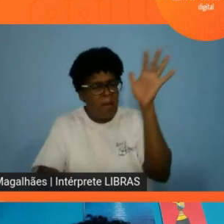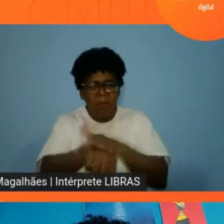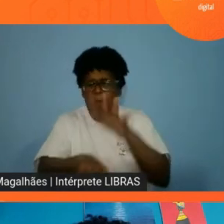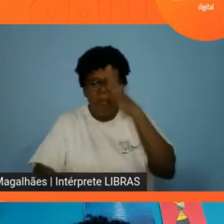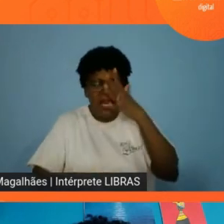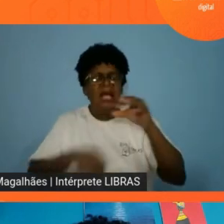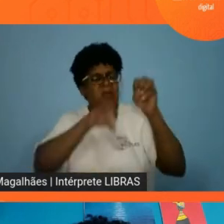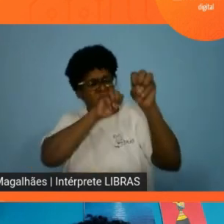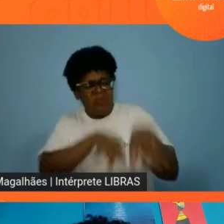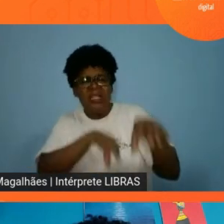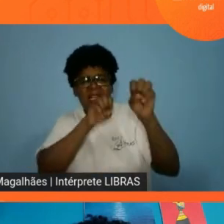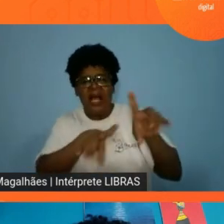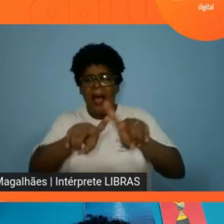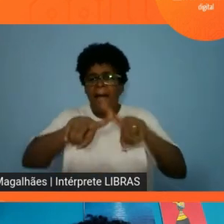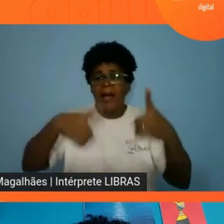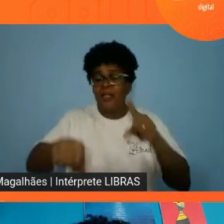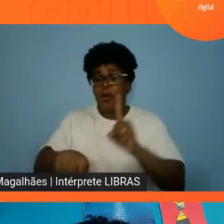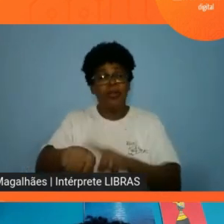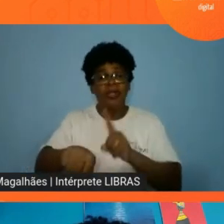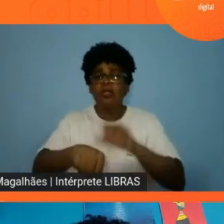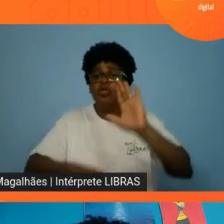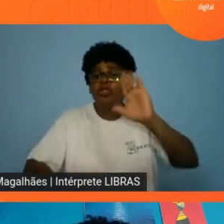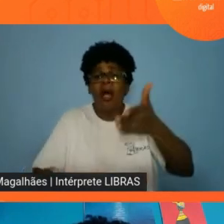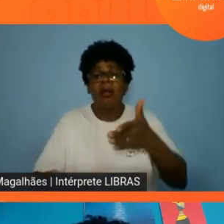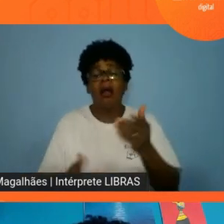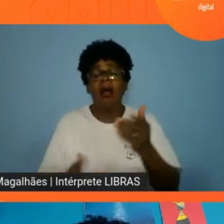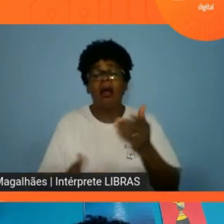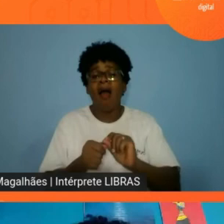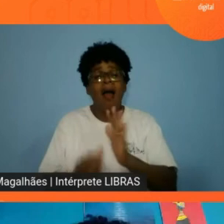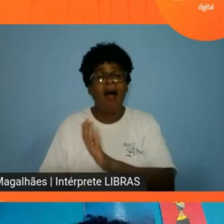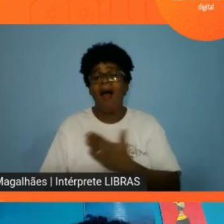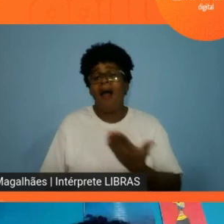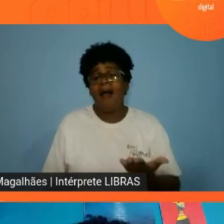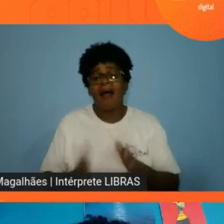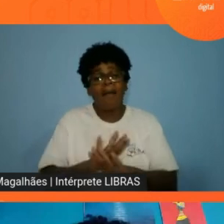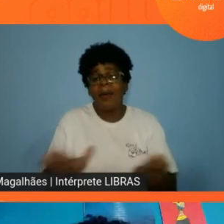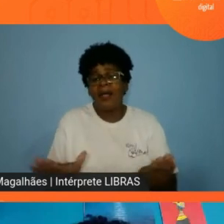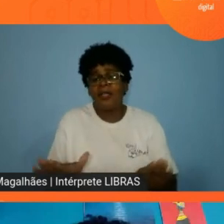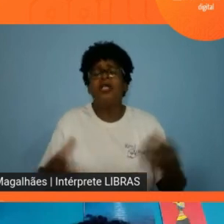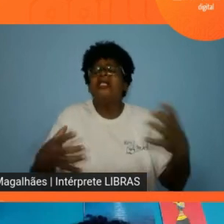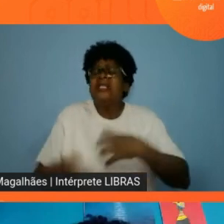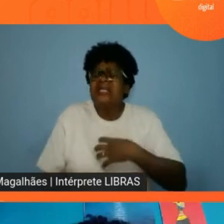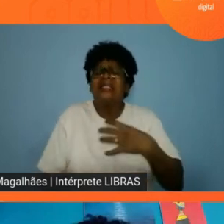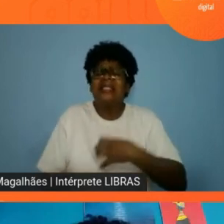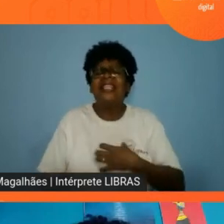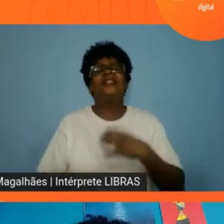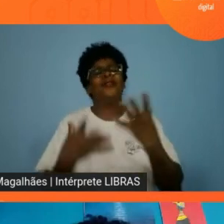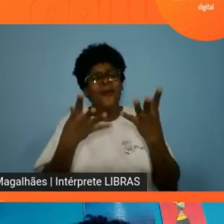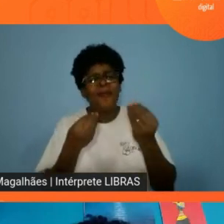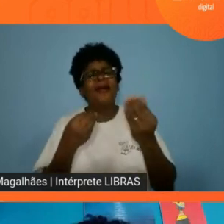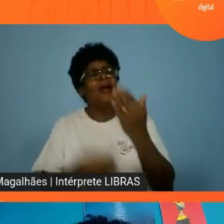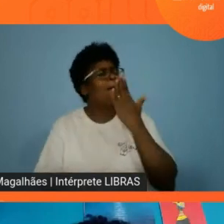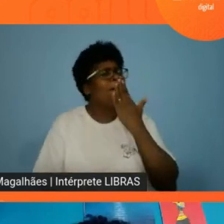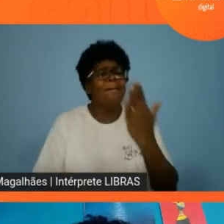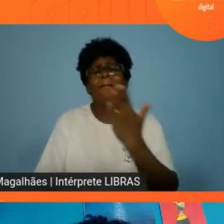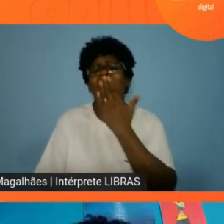inspiradoras, mas o nosso tempo já está se esgotando. E eu sinto muito, de verdade, de poder pedir para nos despertar,